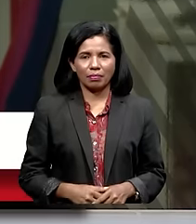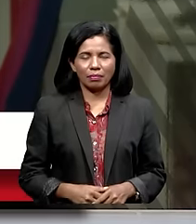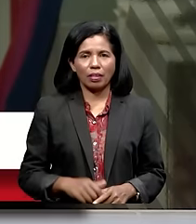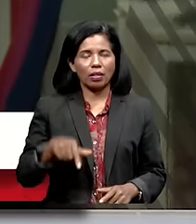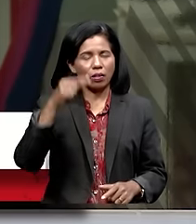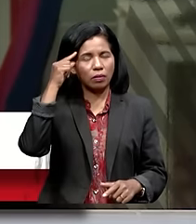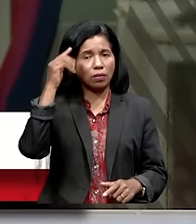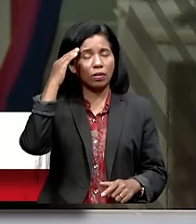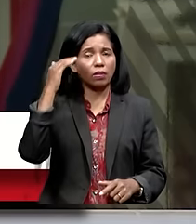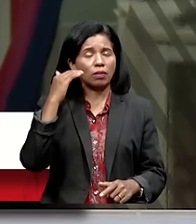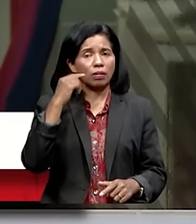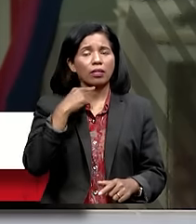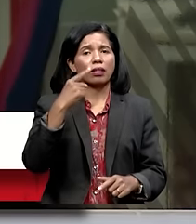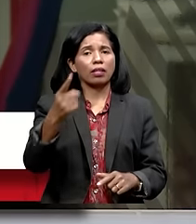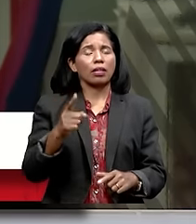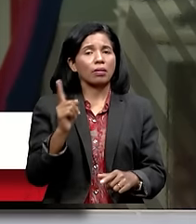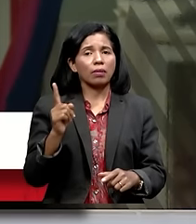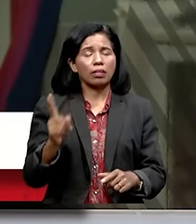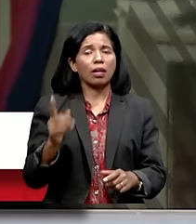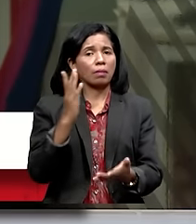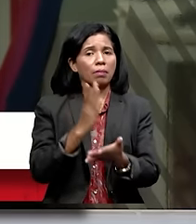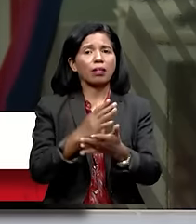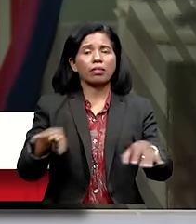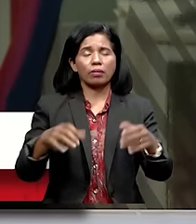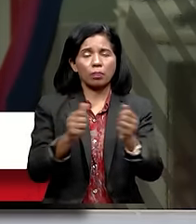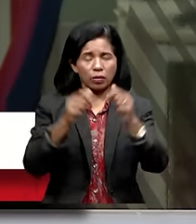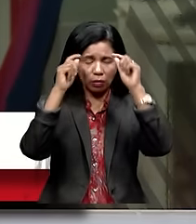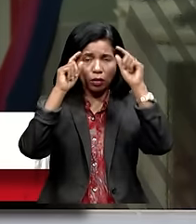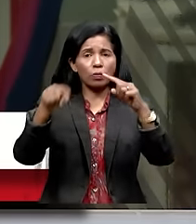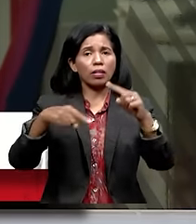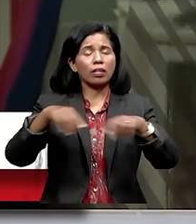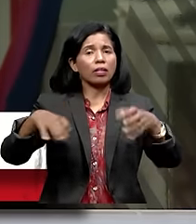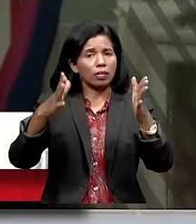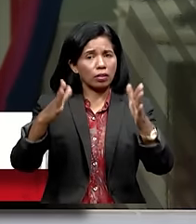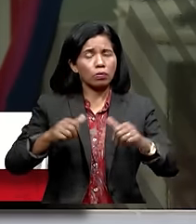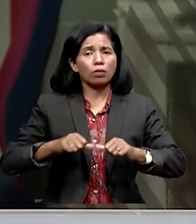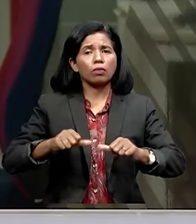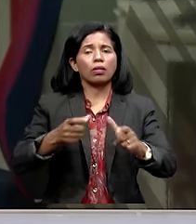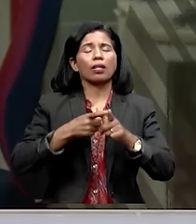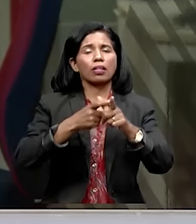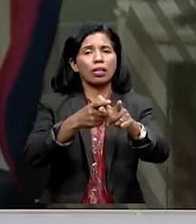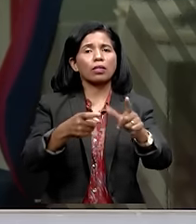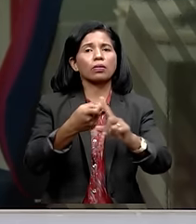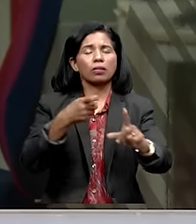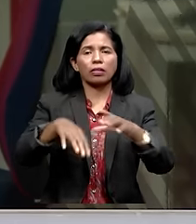Governo Coreia Sul ameaça para contrato a Timor-Leste para enhir a trabalhador se ele continua a laissar o sistema.